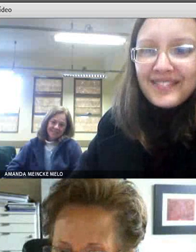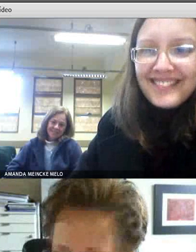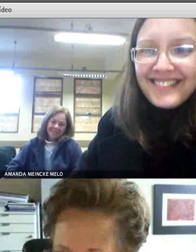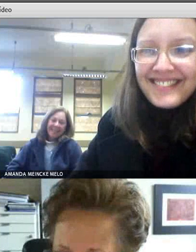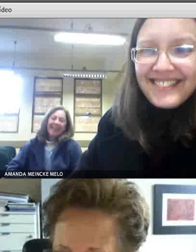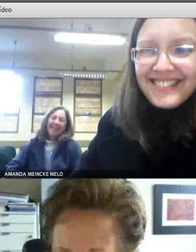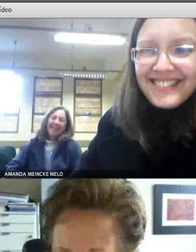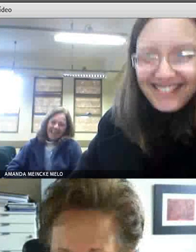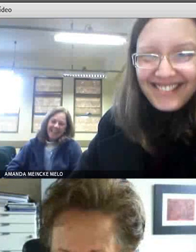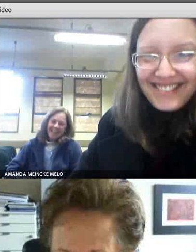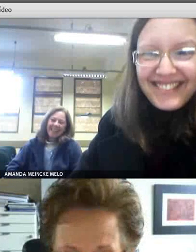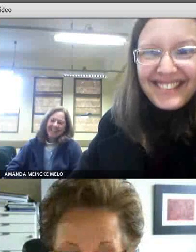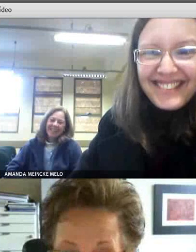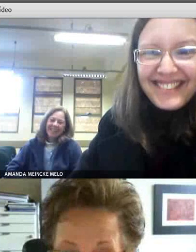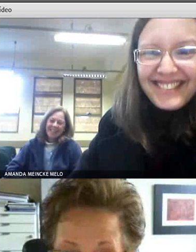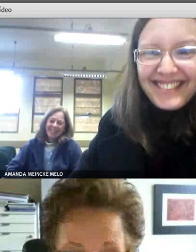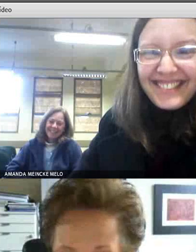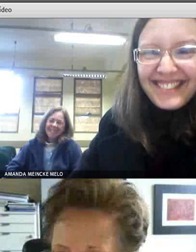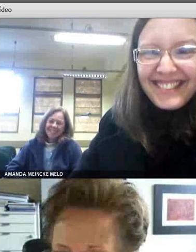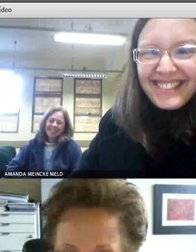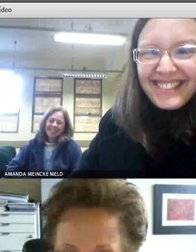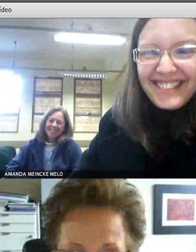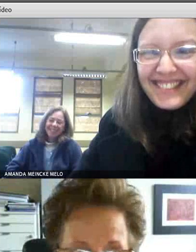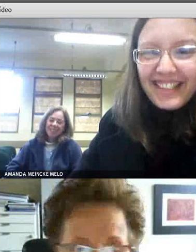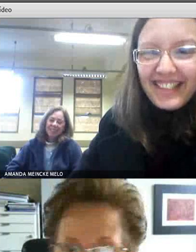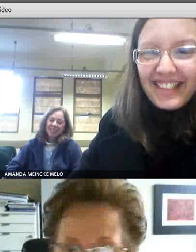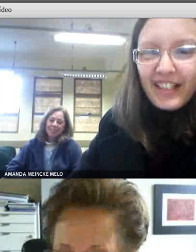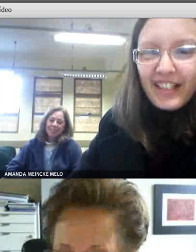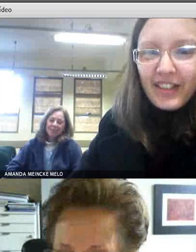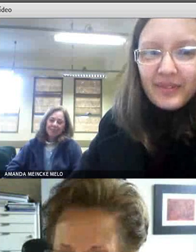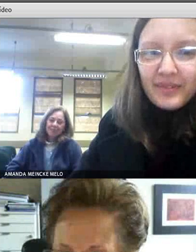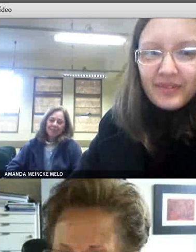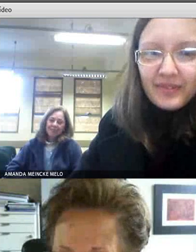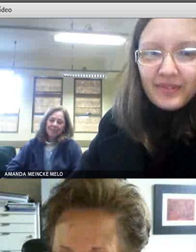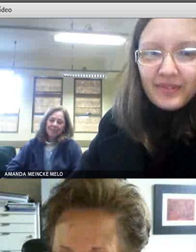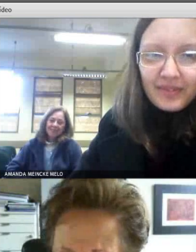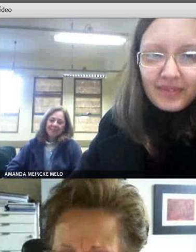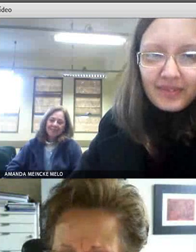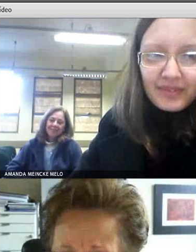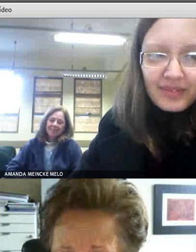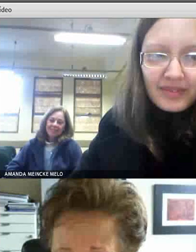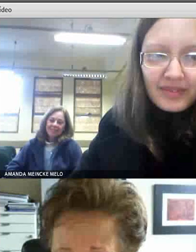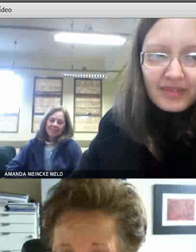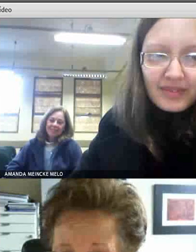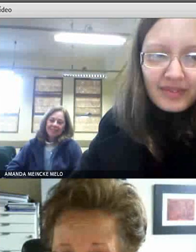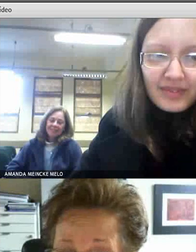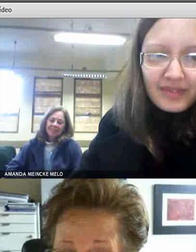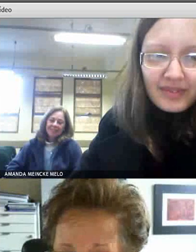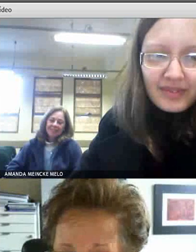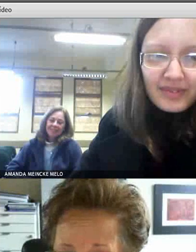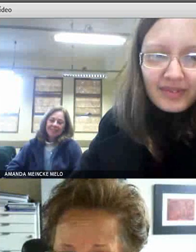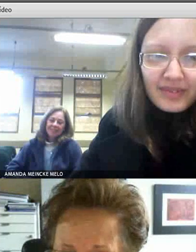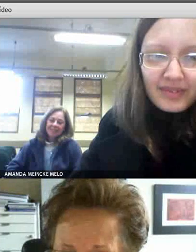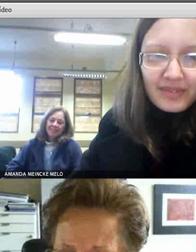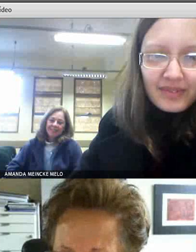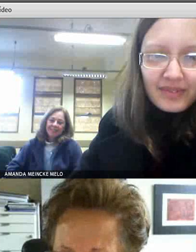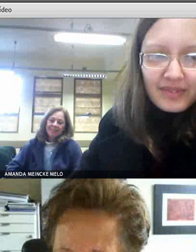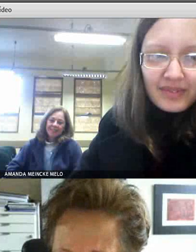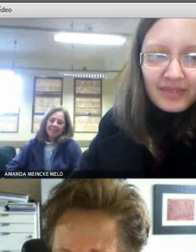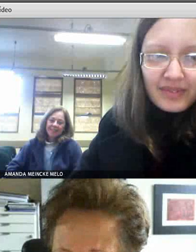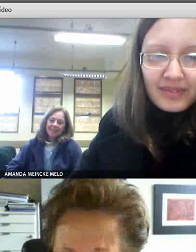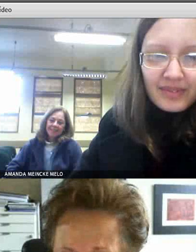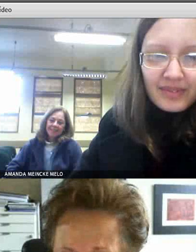objeto da participação, os PowerPoint, tem o debate. É completo, é maravilhoso. E as professoras que têm feito